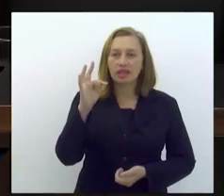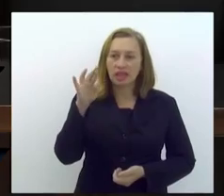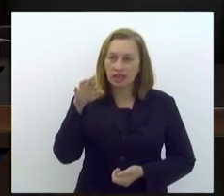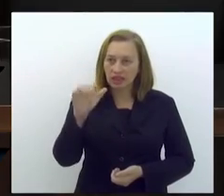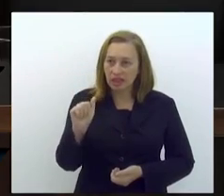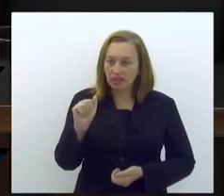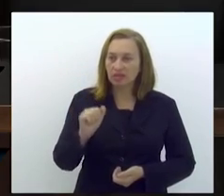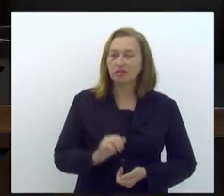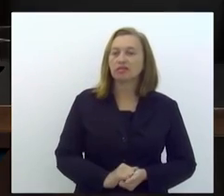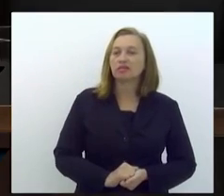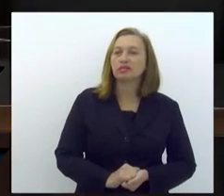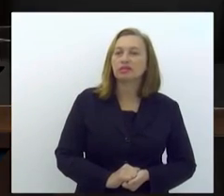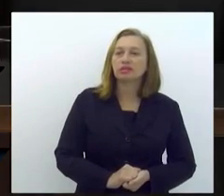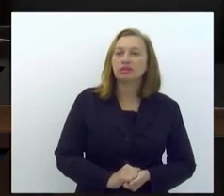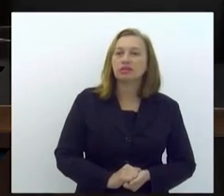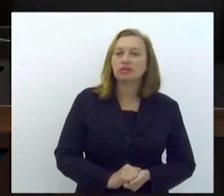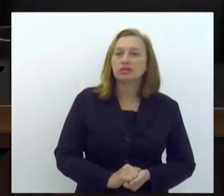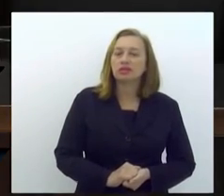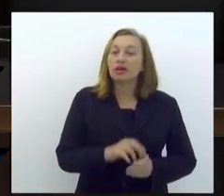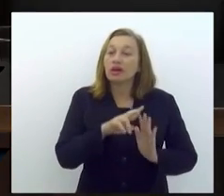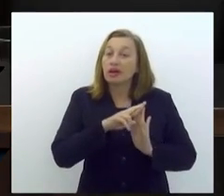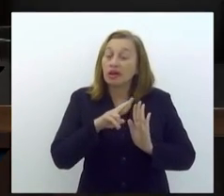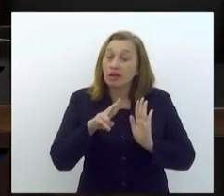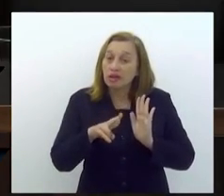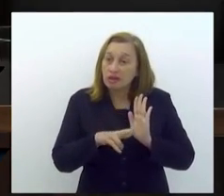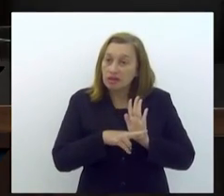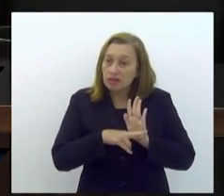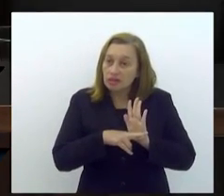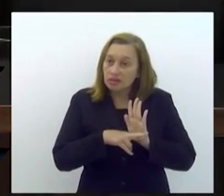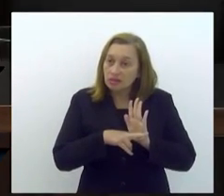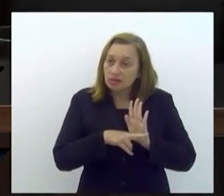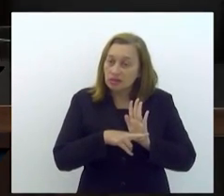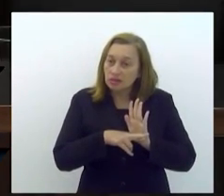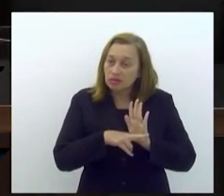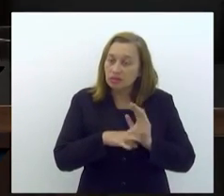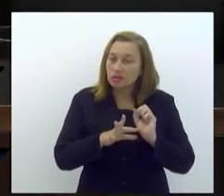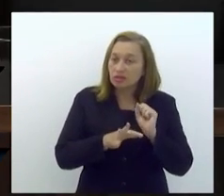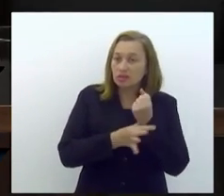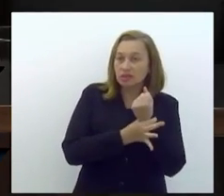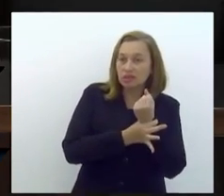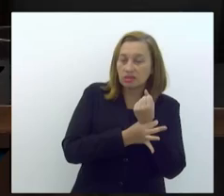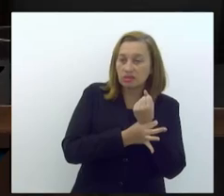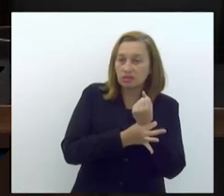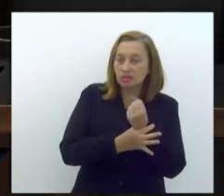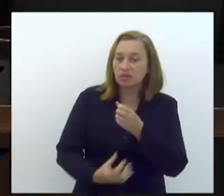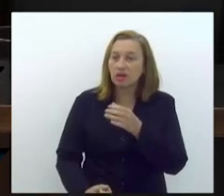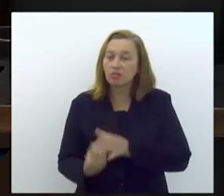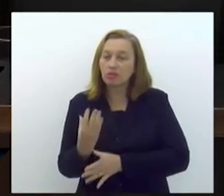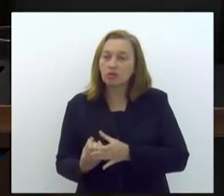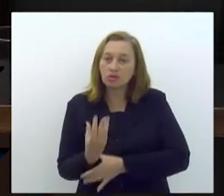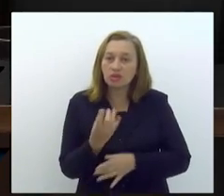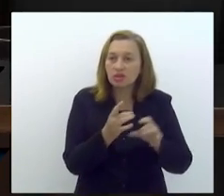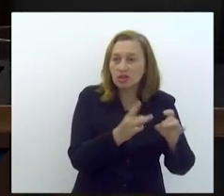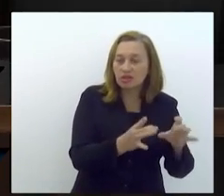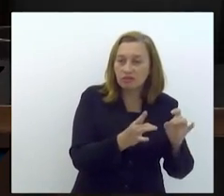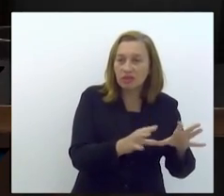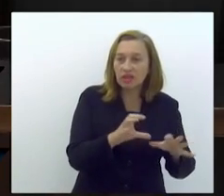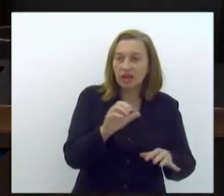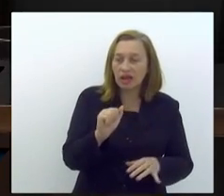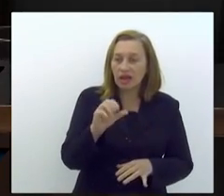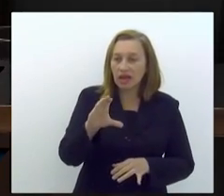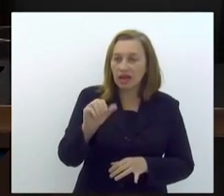Souza que estabelece normas de proteção à produção e venda de Acarajé como